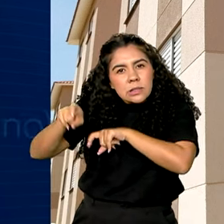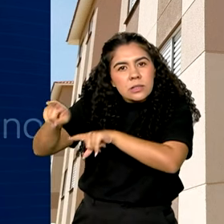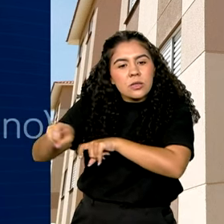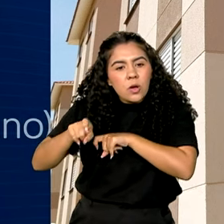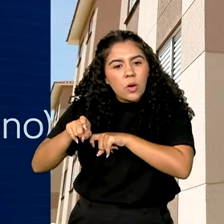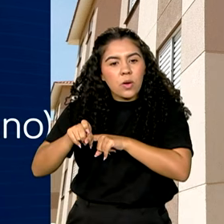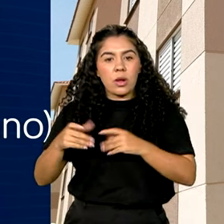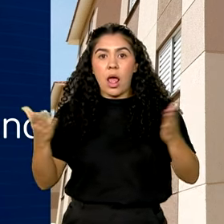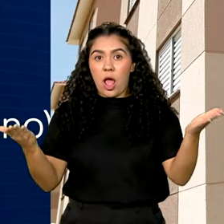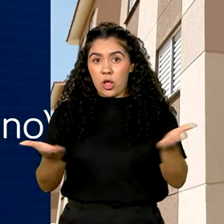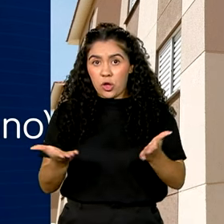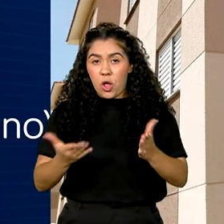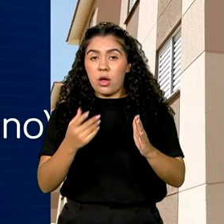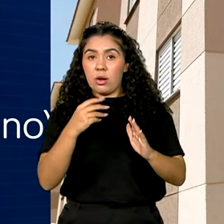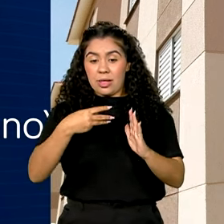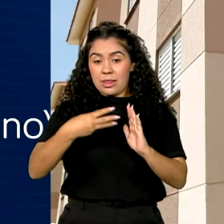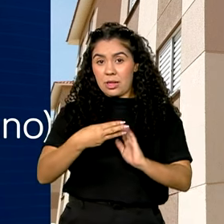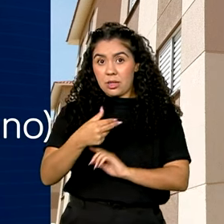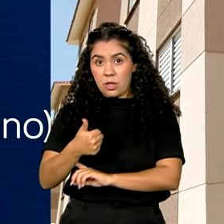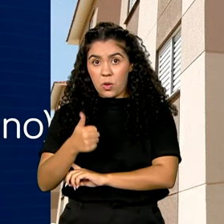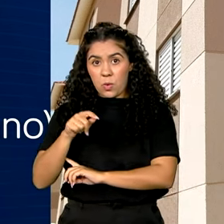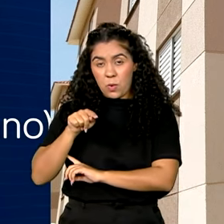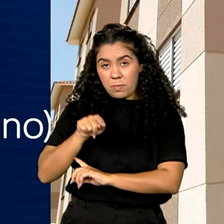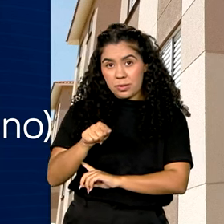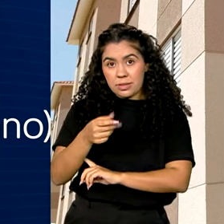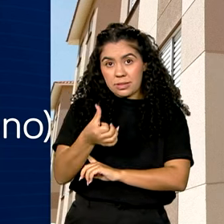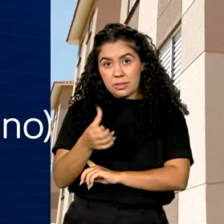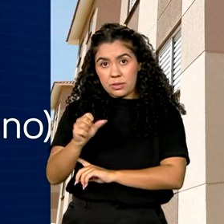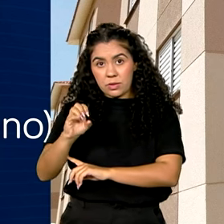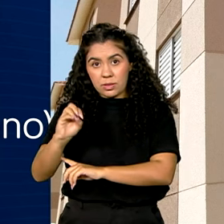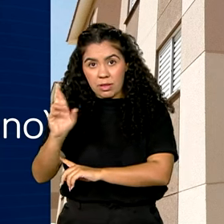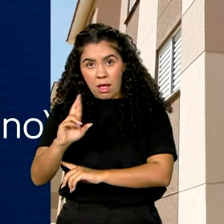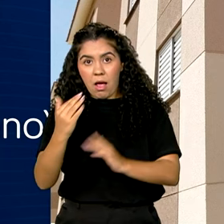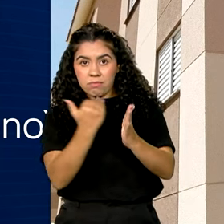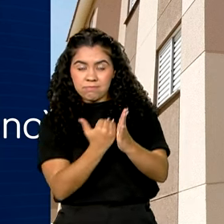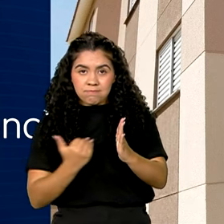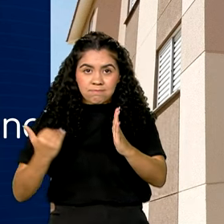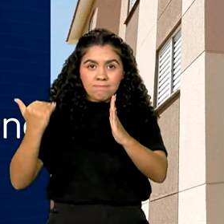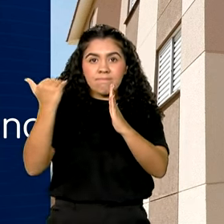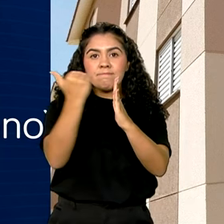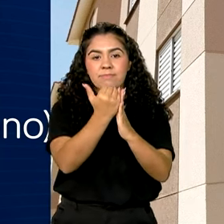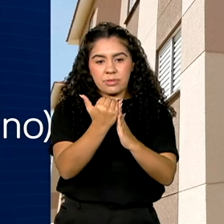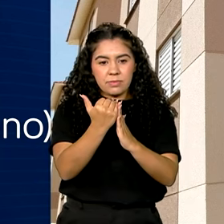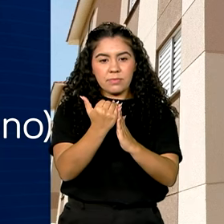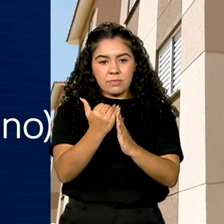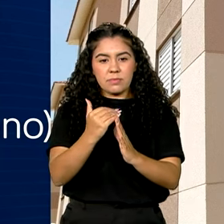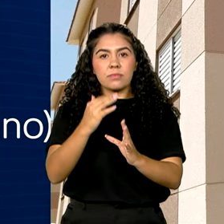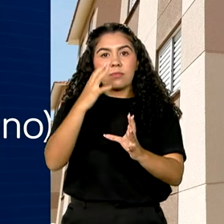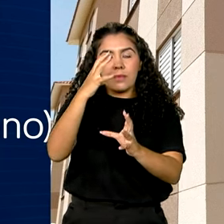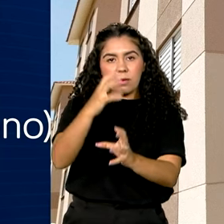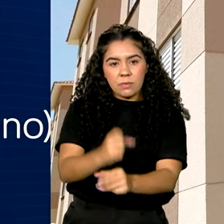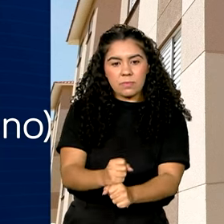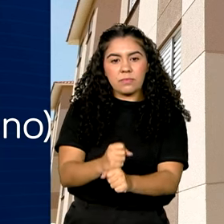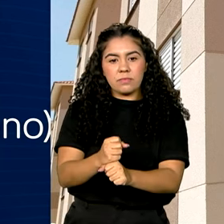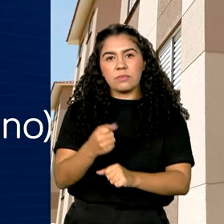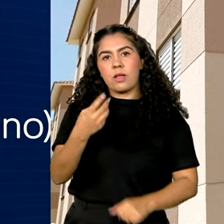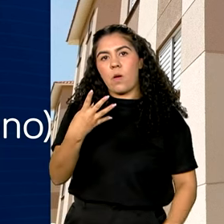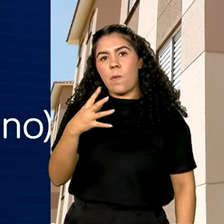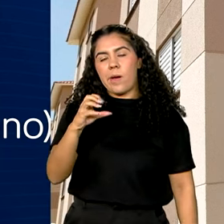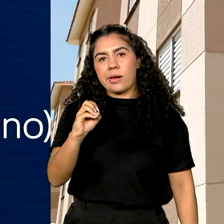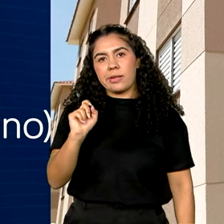passou de R 31.680 de renda familiar anual para